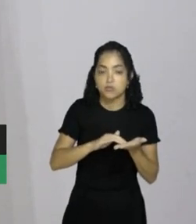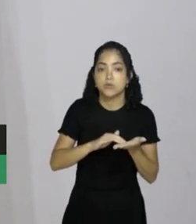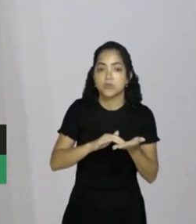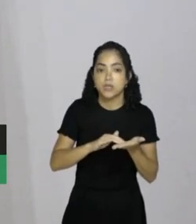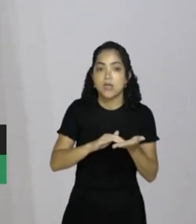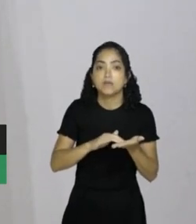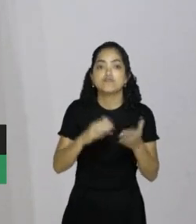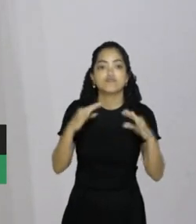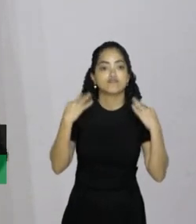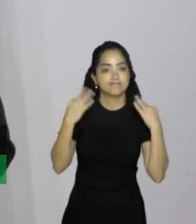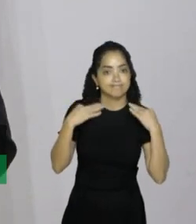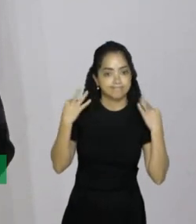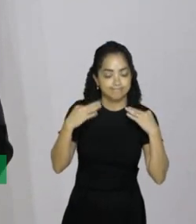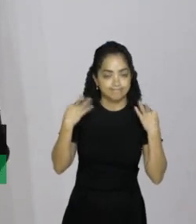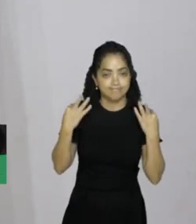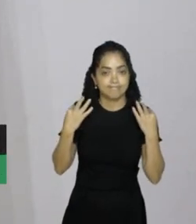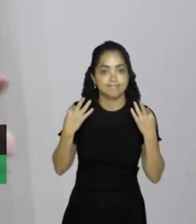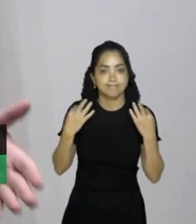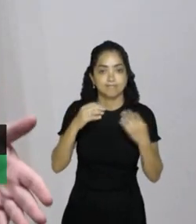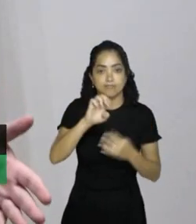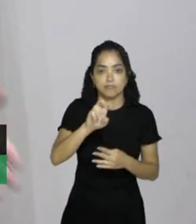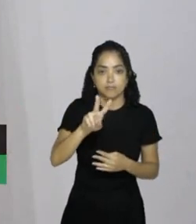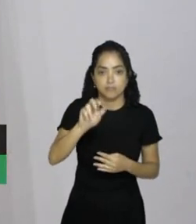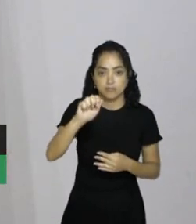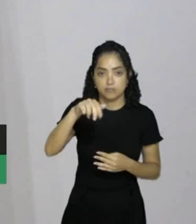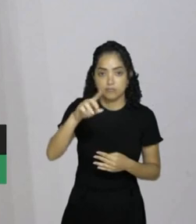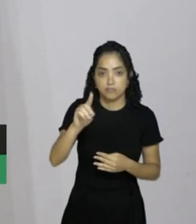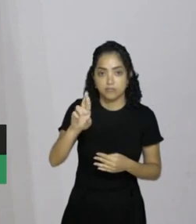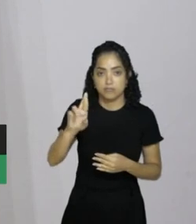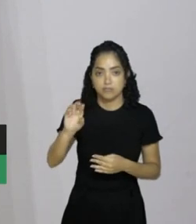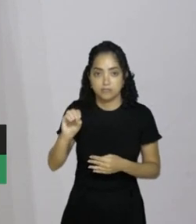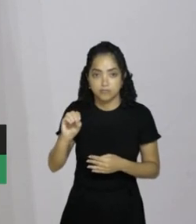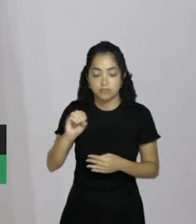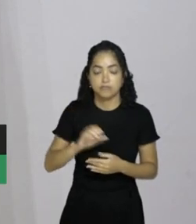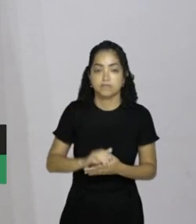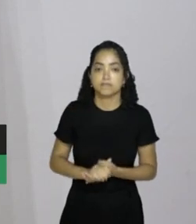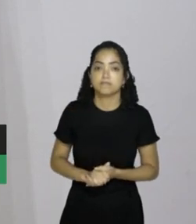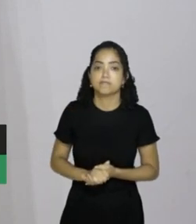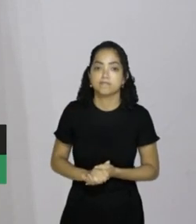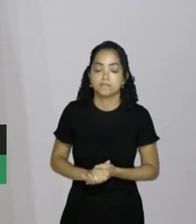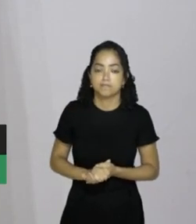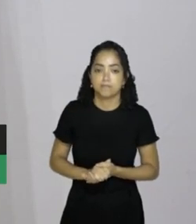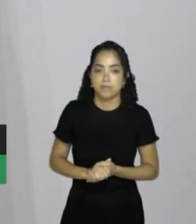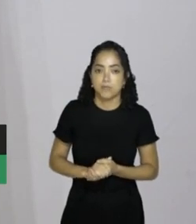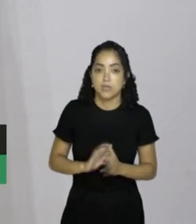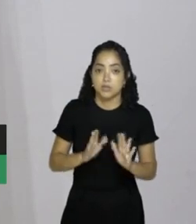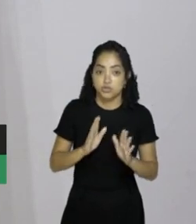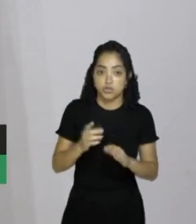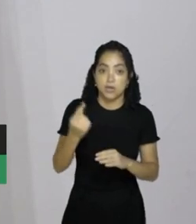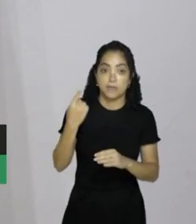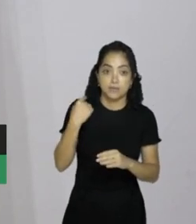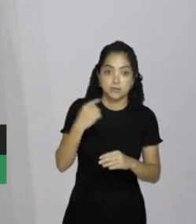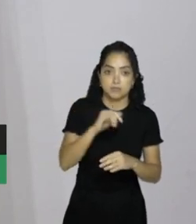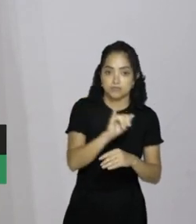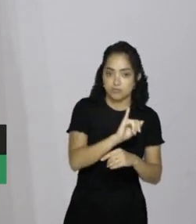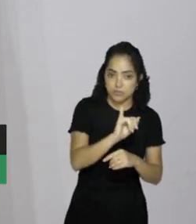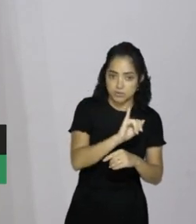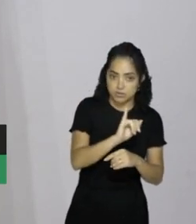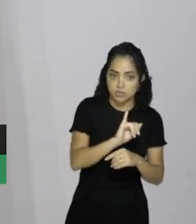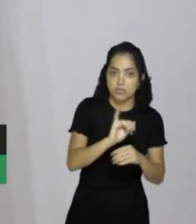Evandro Neiva que era secretário de turismo do município de Itajaí